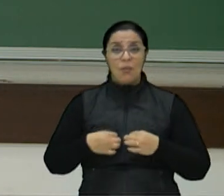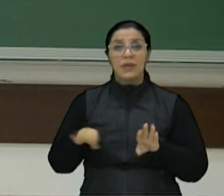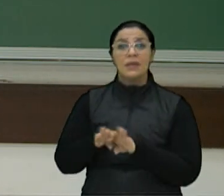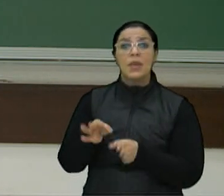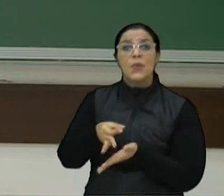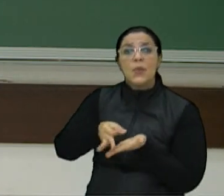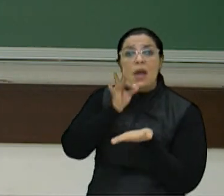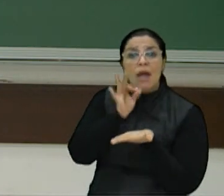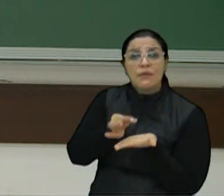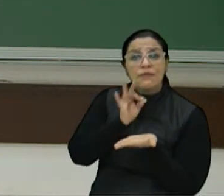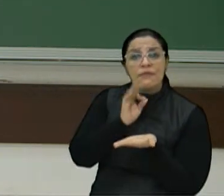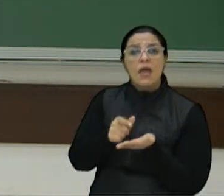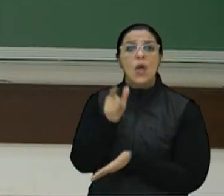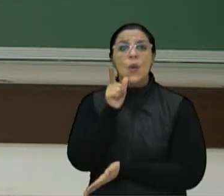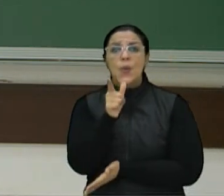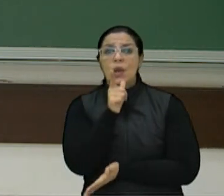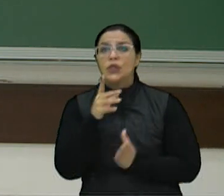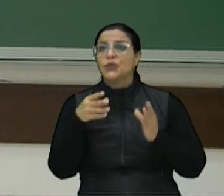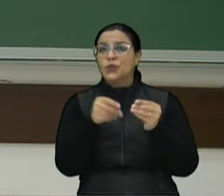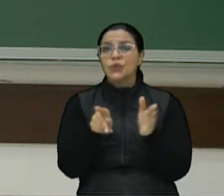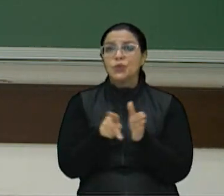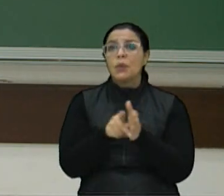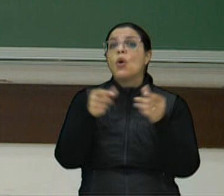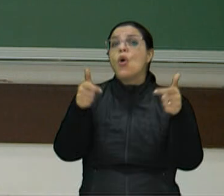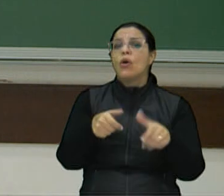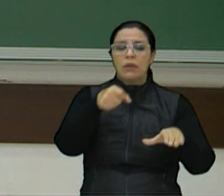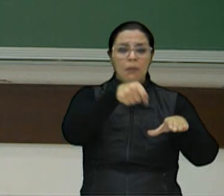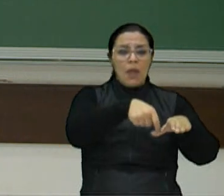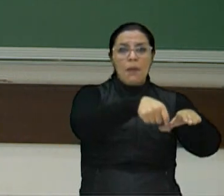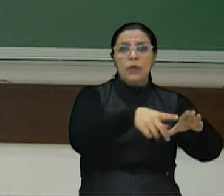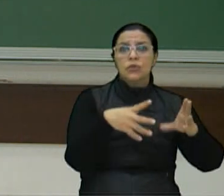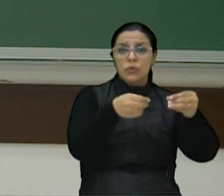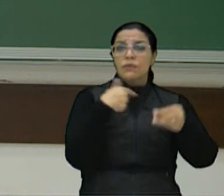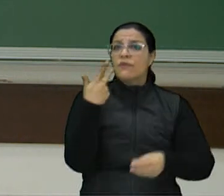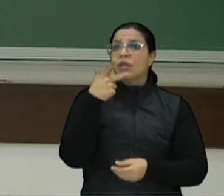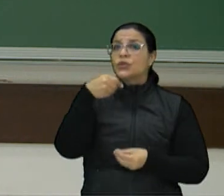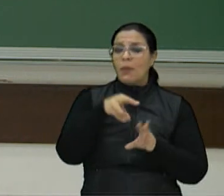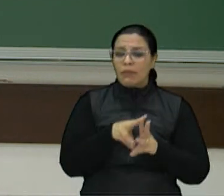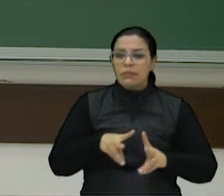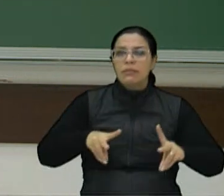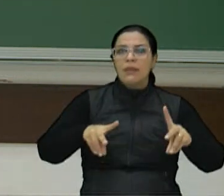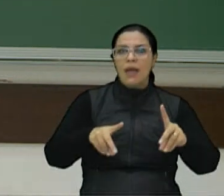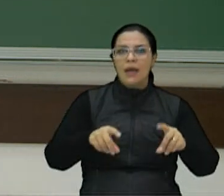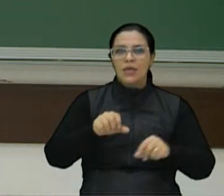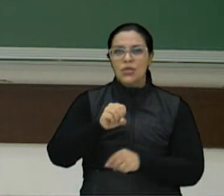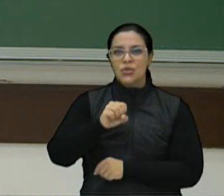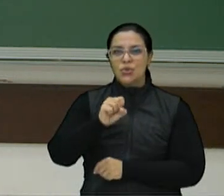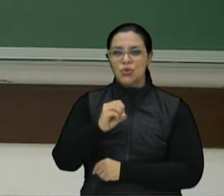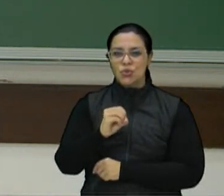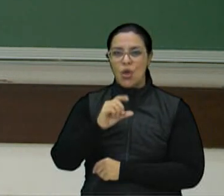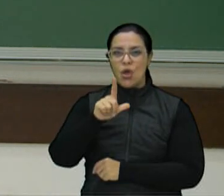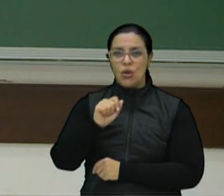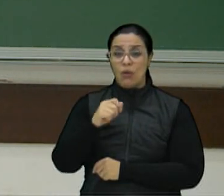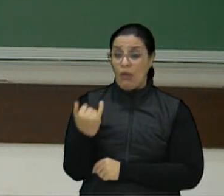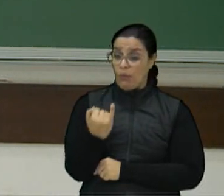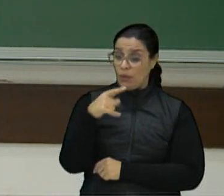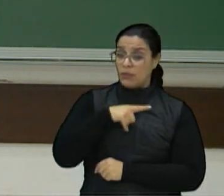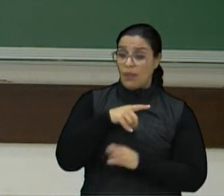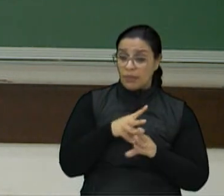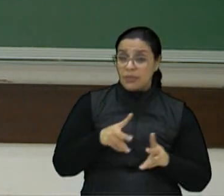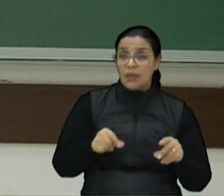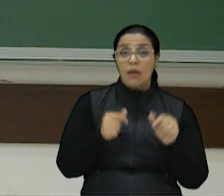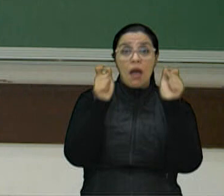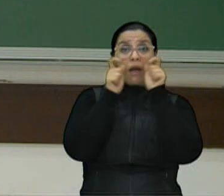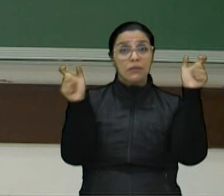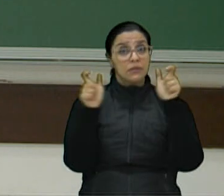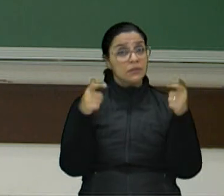Nós não podemos, em uma aula em um momento a gente vai trabalhar só sobre solo, a importância que ele tem. Aqui já estou fazendo um